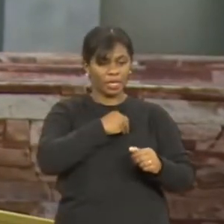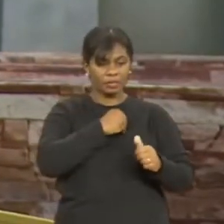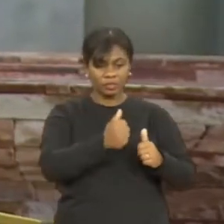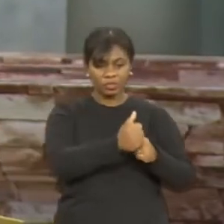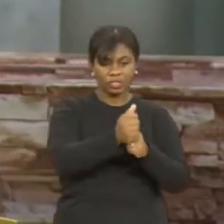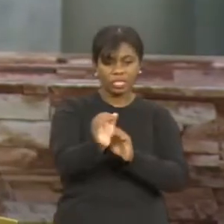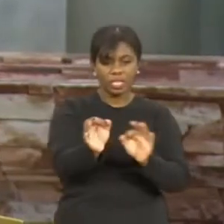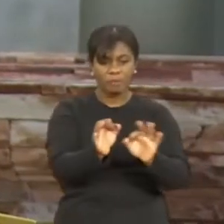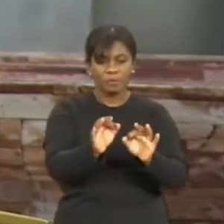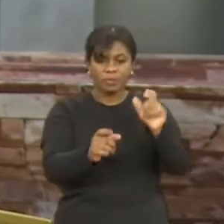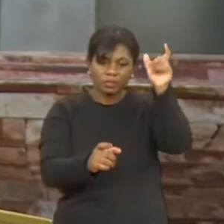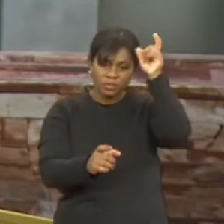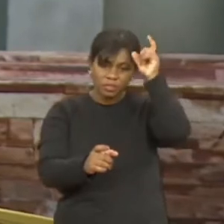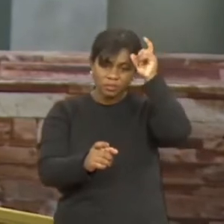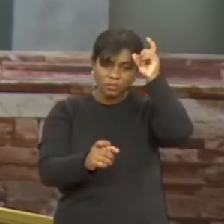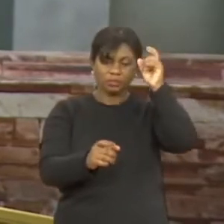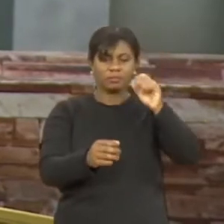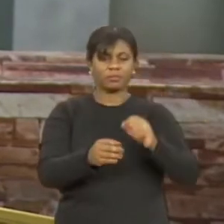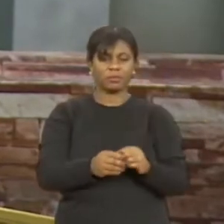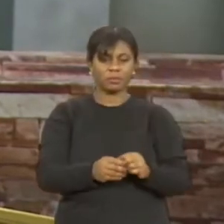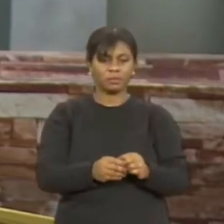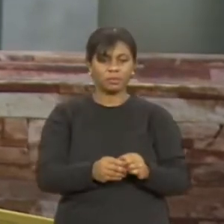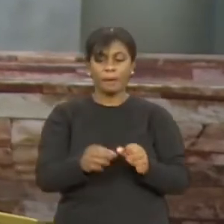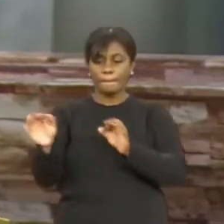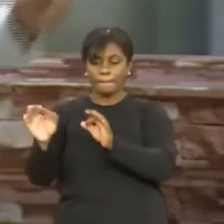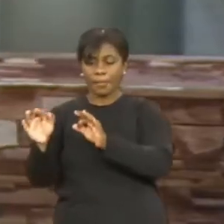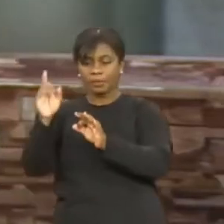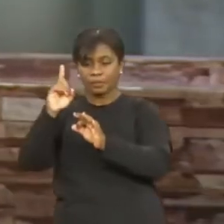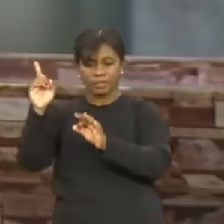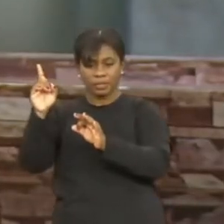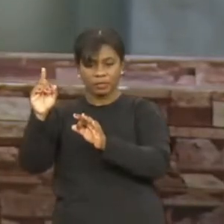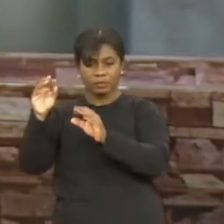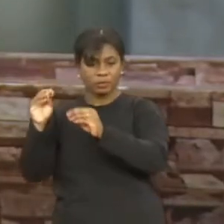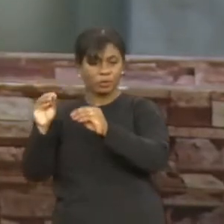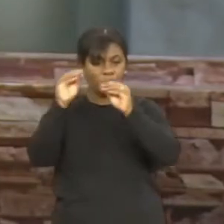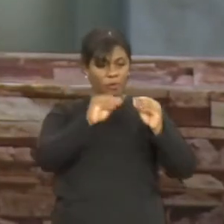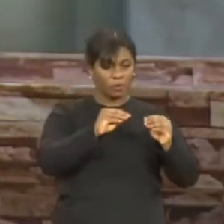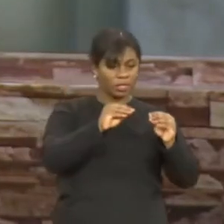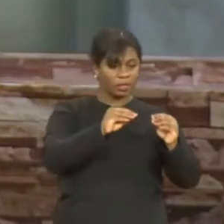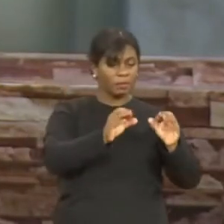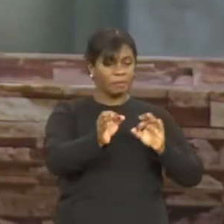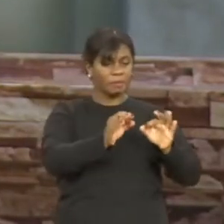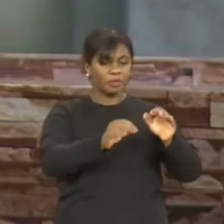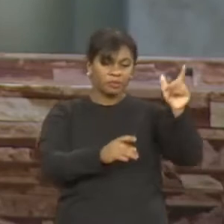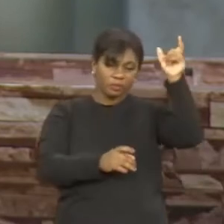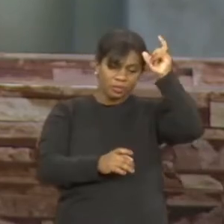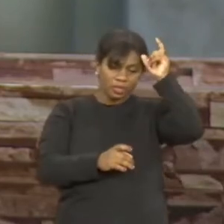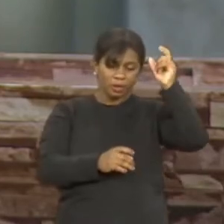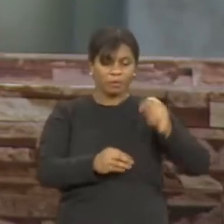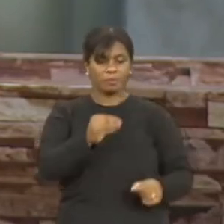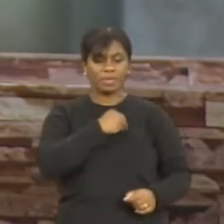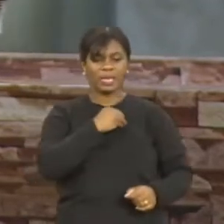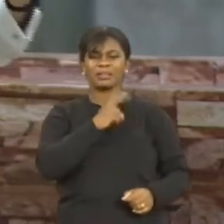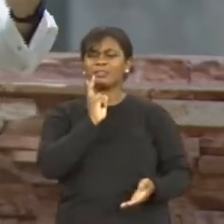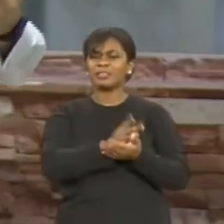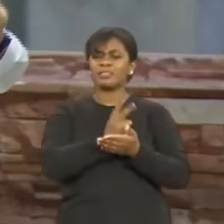te tira dos planos de Deus. O pecado, ele sempre está batendo a porta.